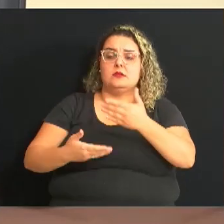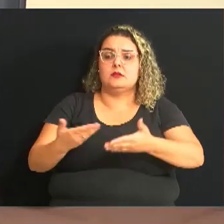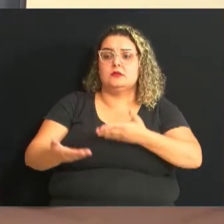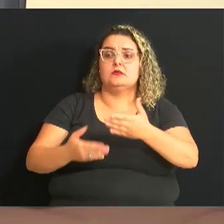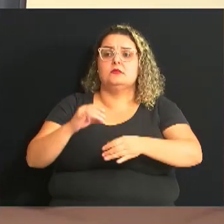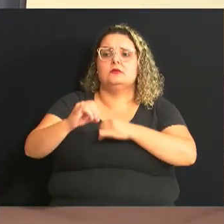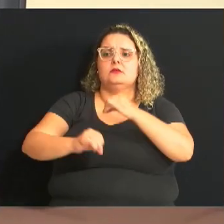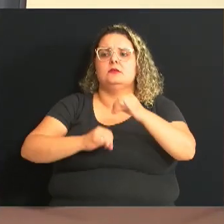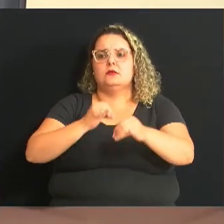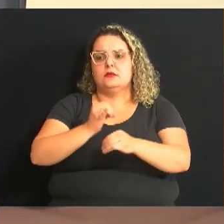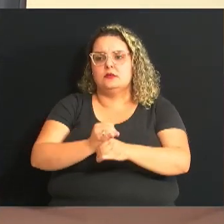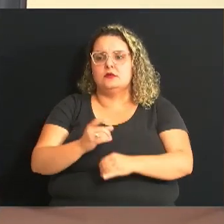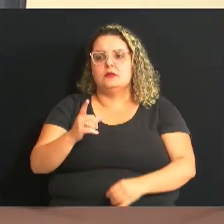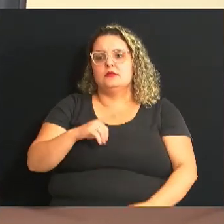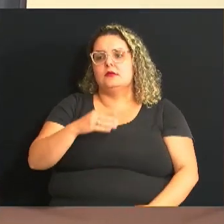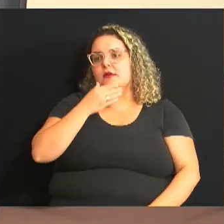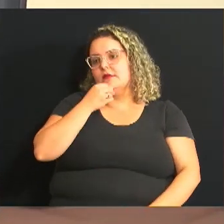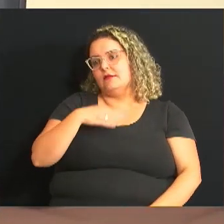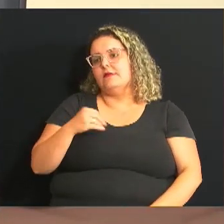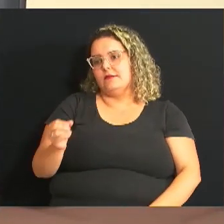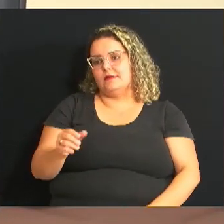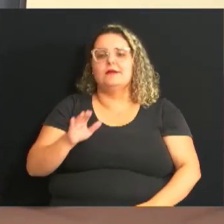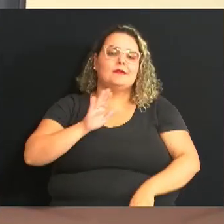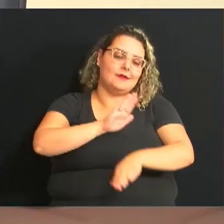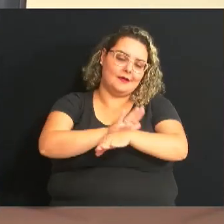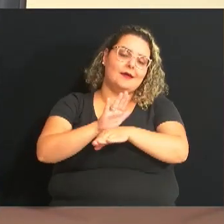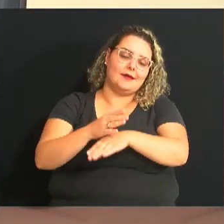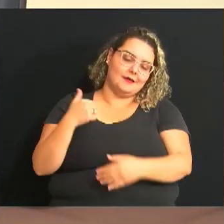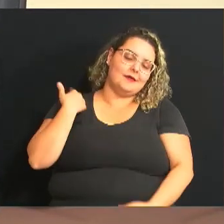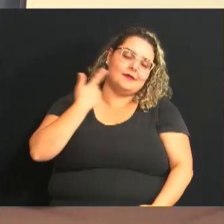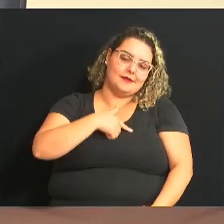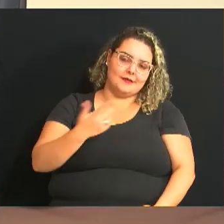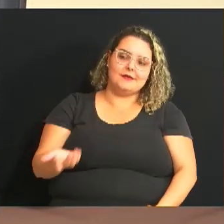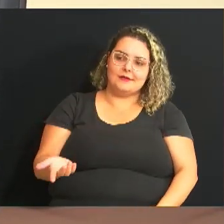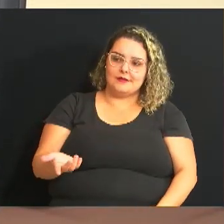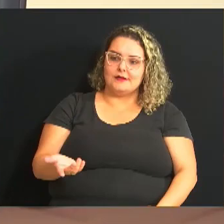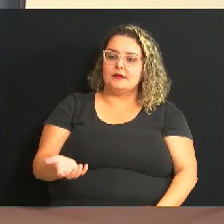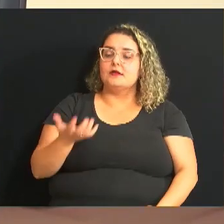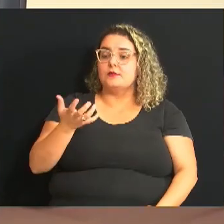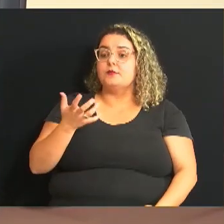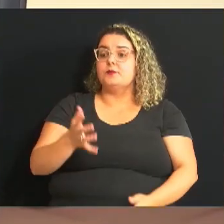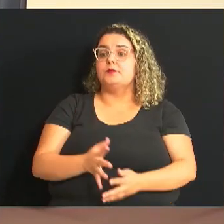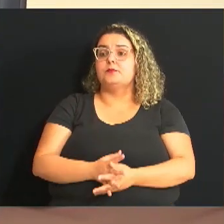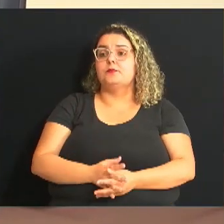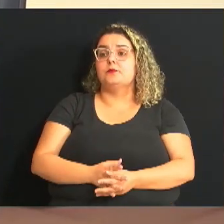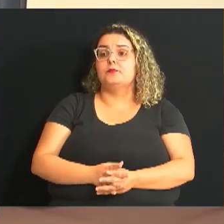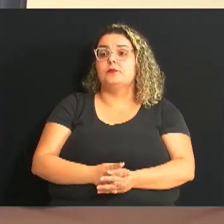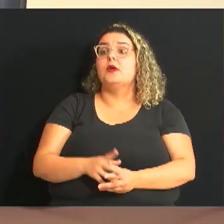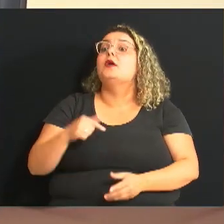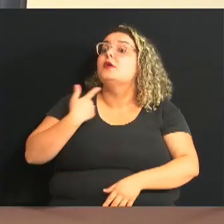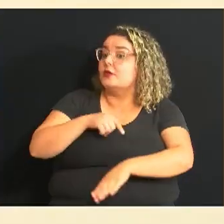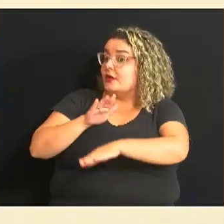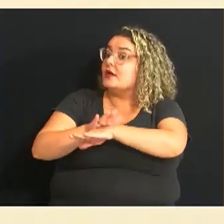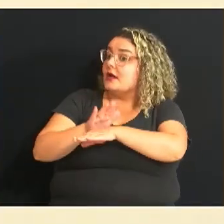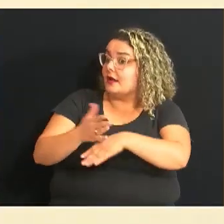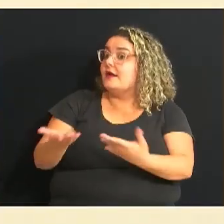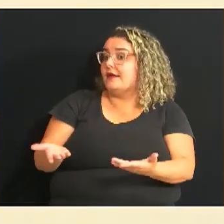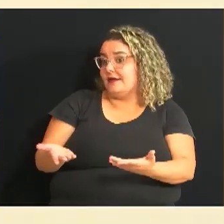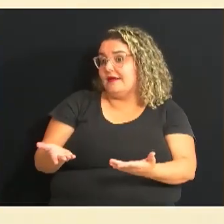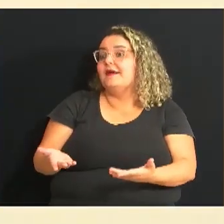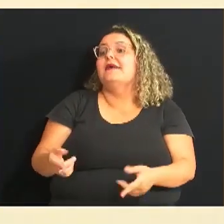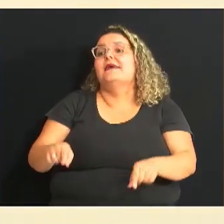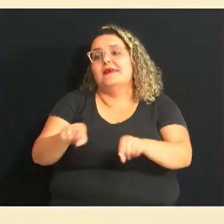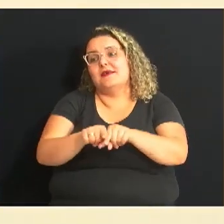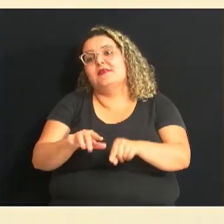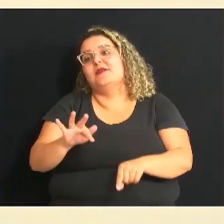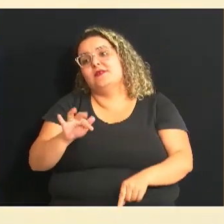internet. Sempre tem um filho, alguém que ajuda a gente, né? Eu gostaria, então... Nós também ajudamos. Você também? Através desse Fale